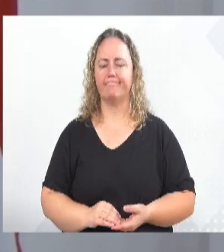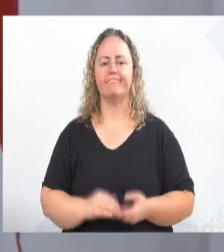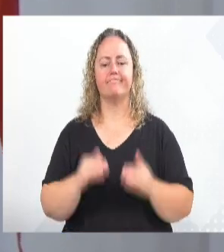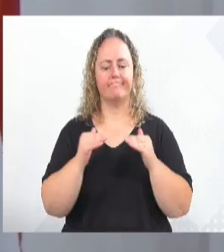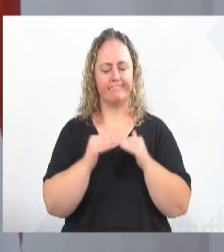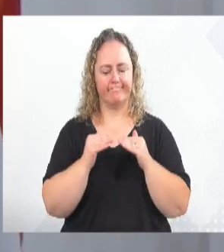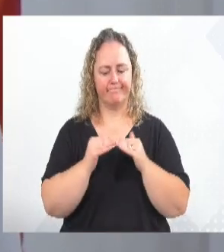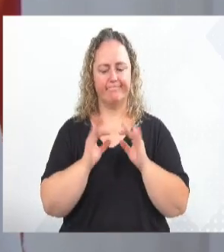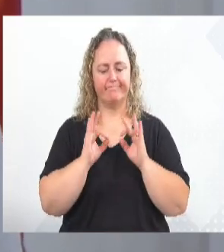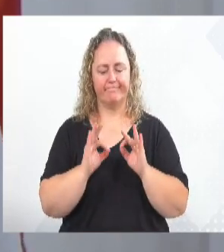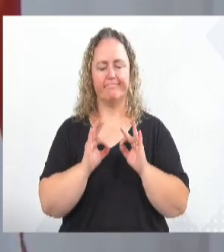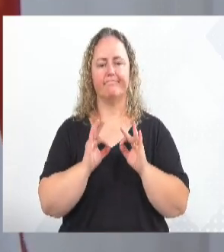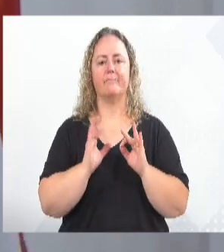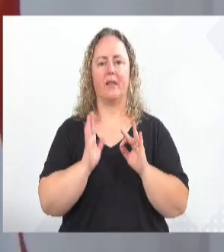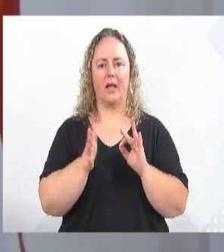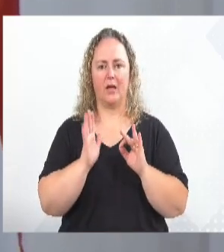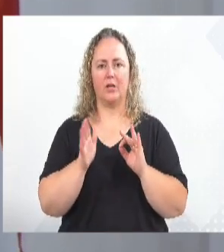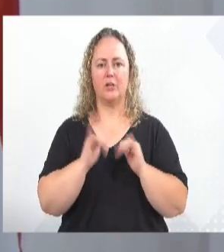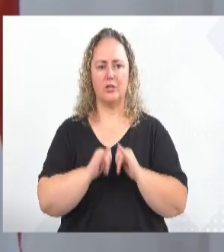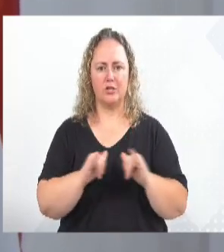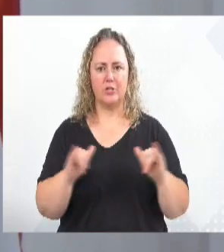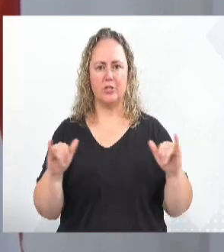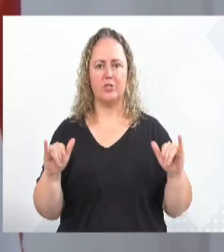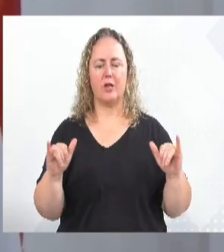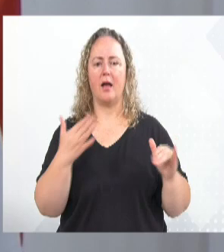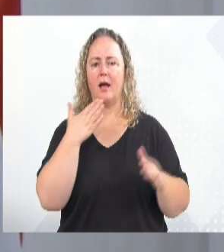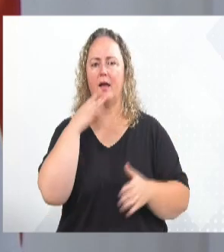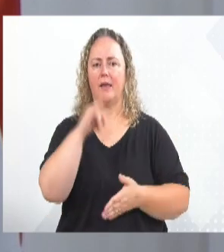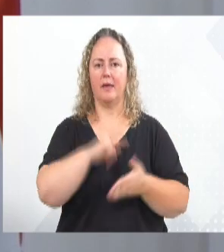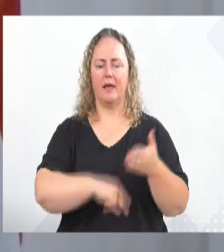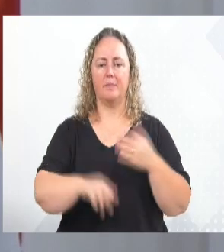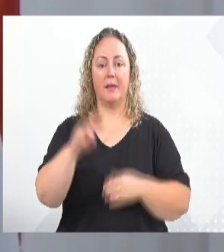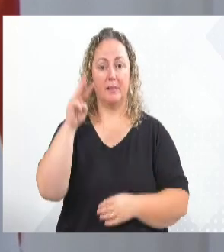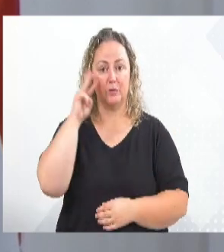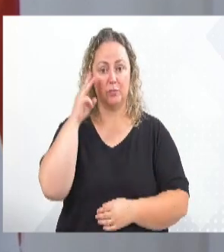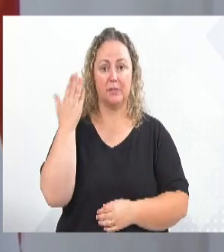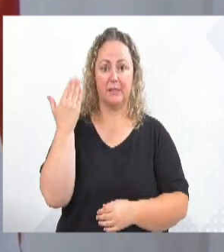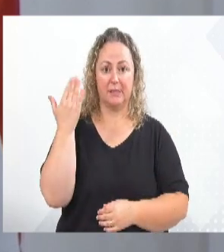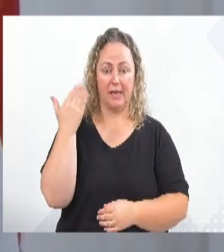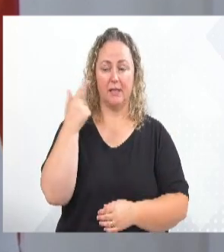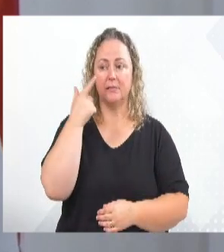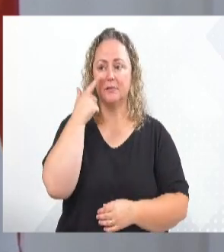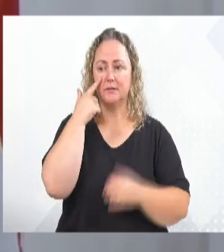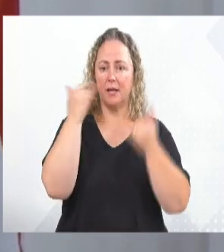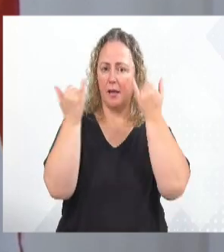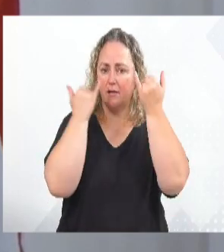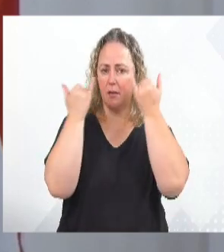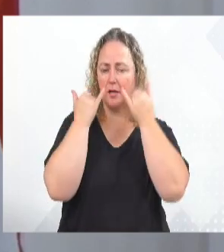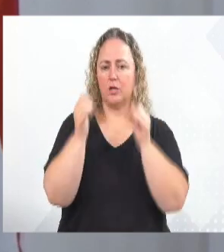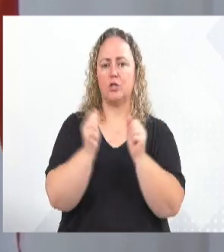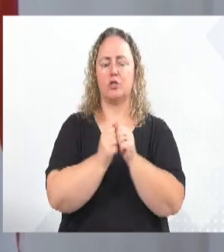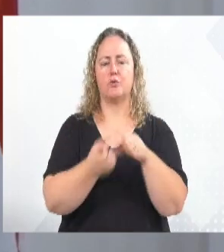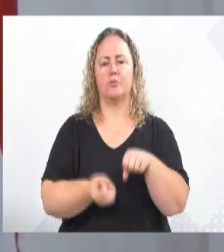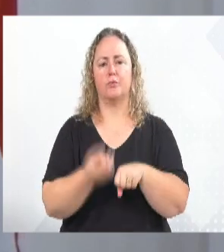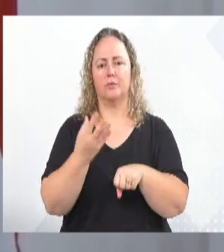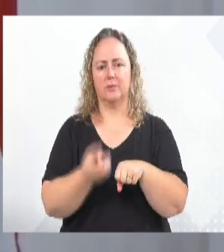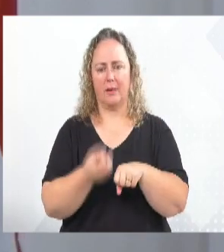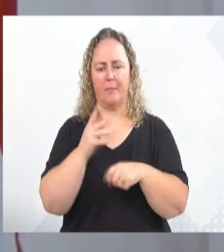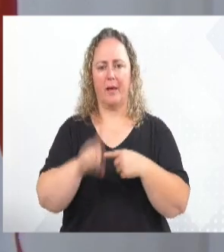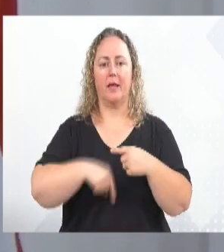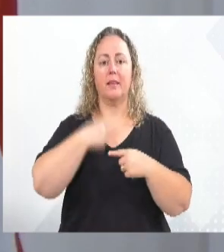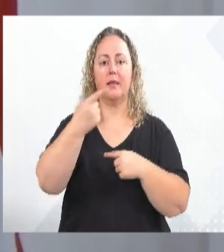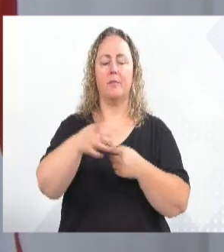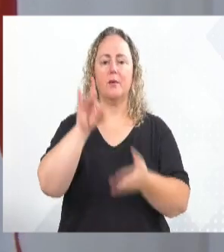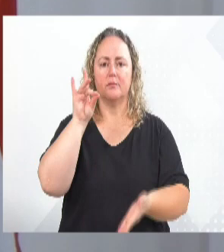eu já coloquei o meu requerimento na terça passada, buscando essas informações através do SAMAI, e através disso nós vamos